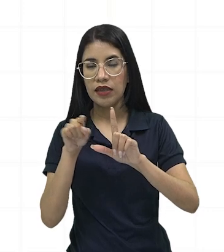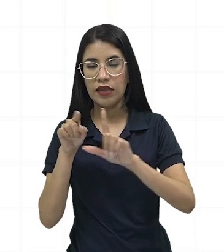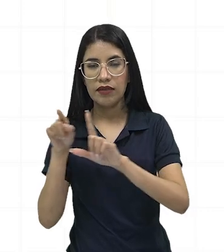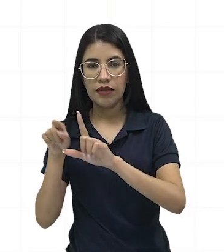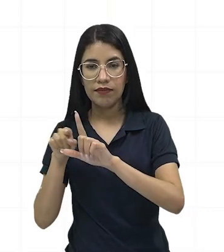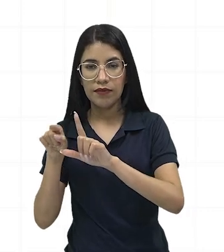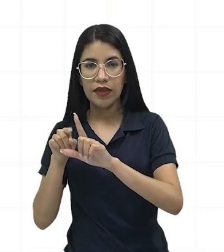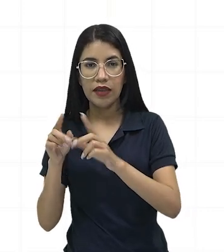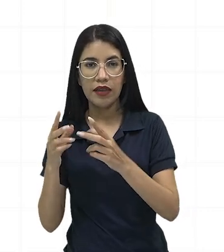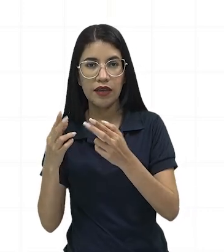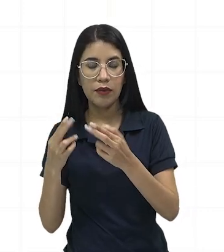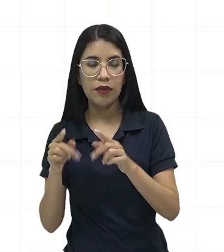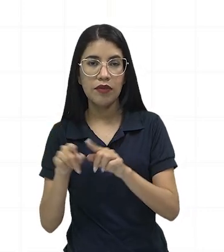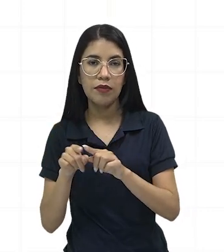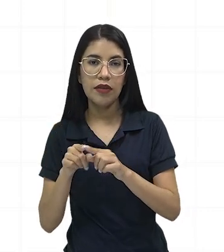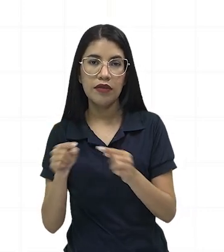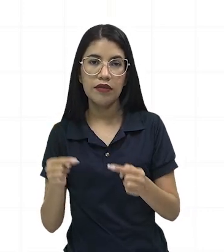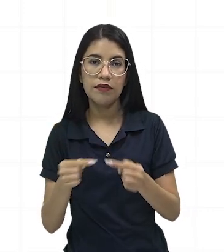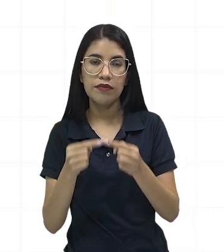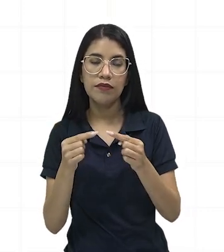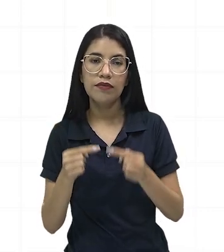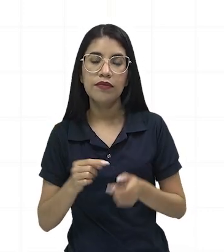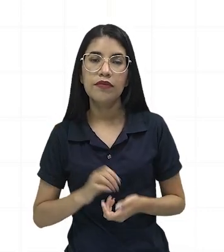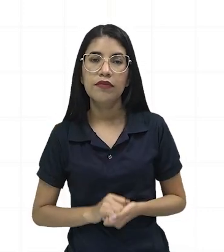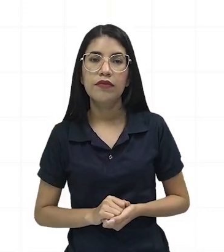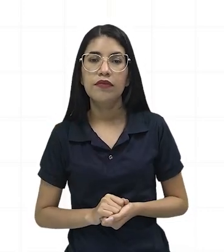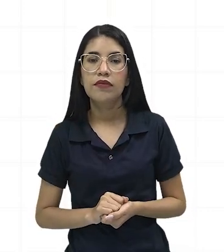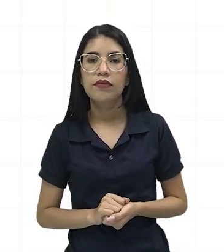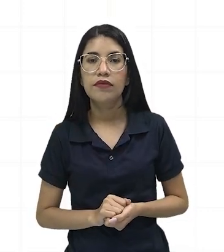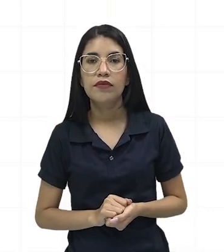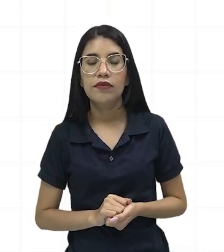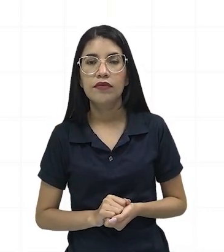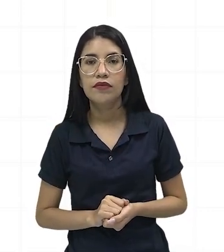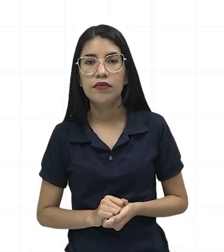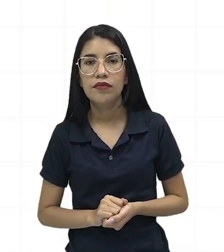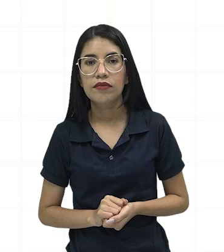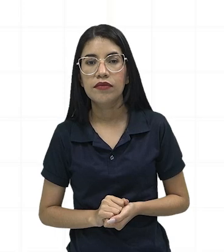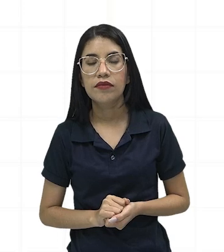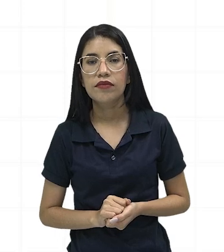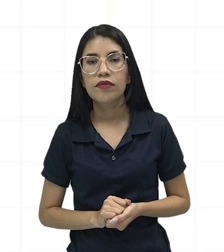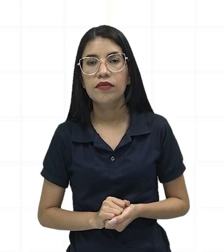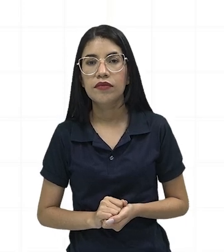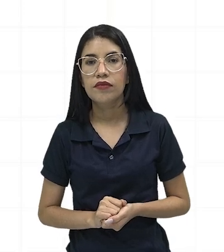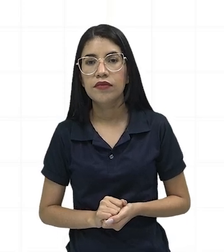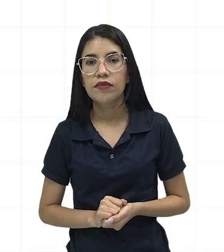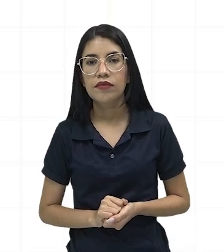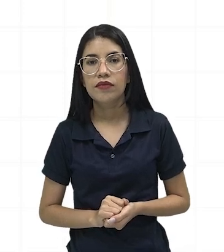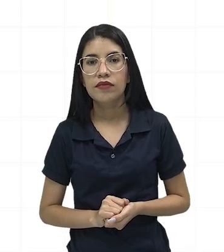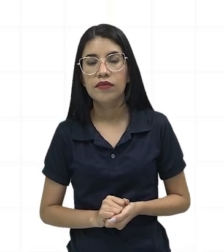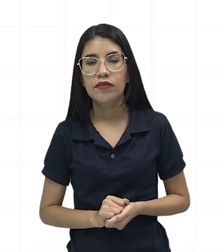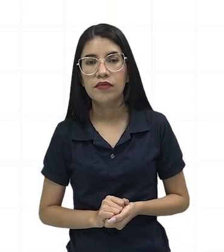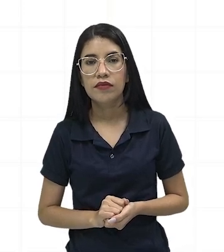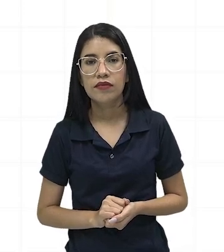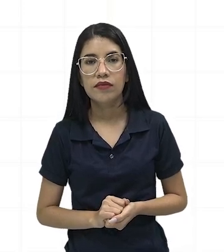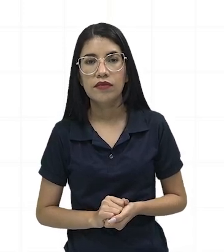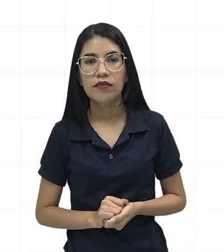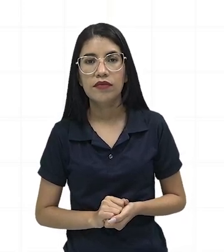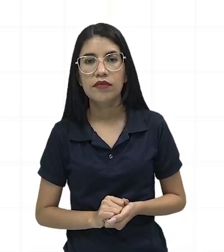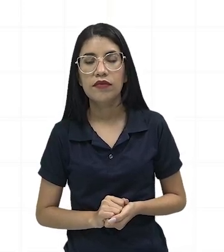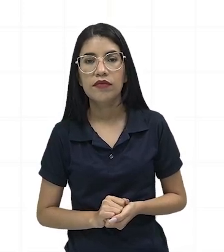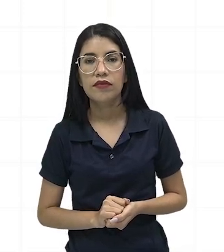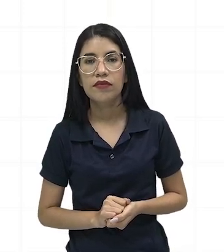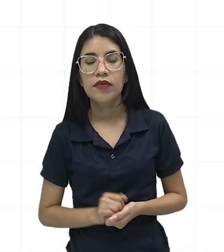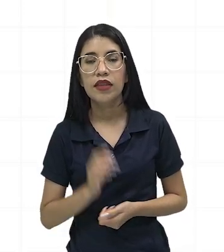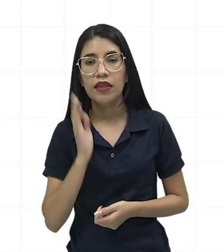tem a mesma medida, também são congruentes, né? Nesse caso aí, fazendo por Pitágoras, a gente sabe aí que